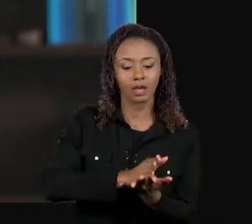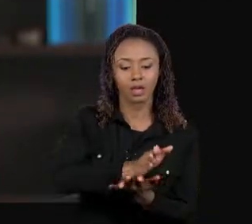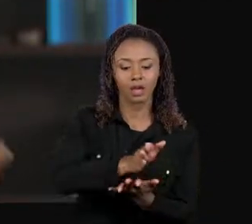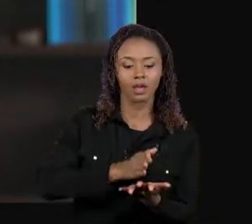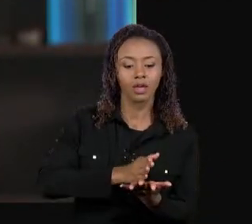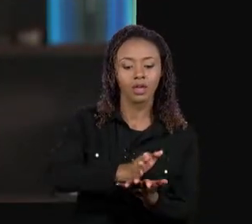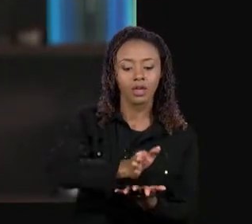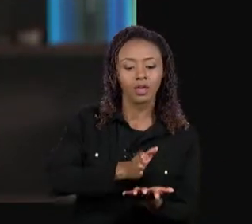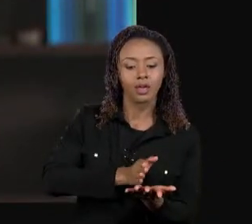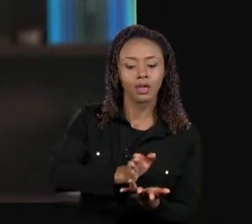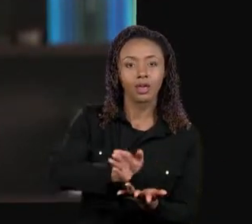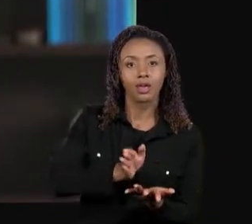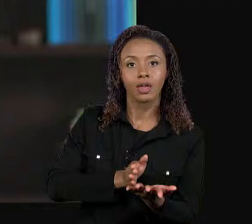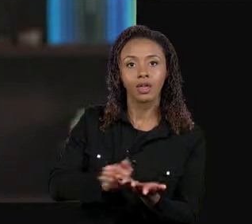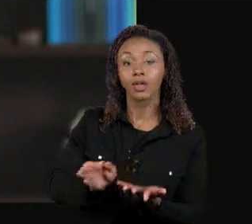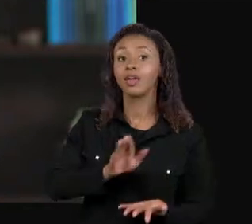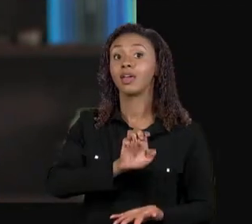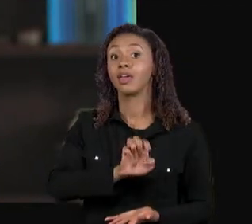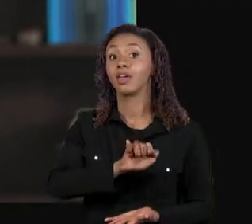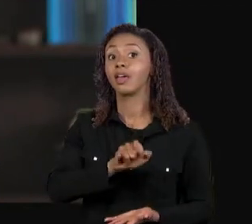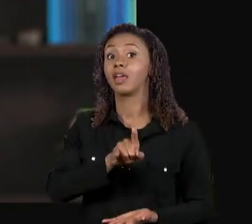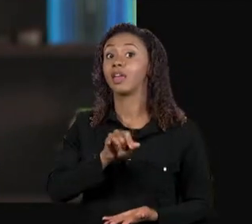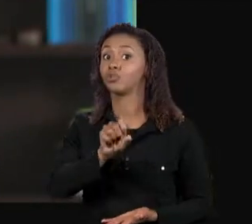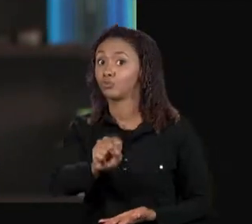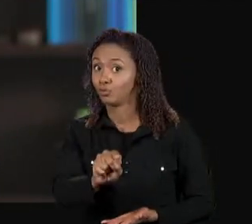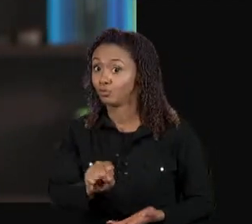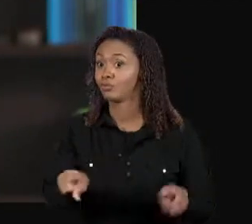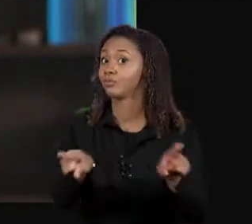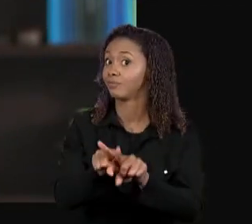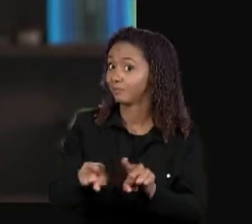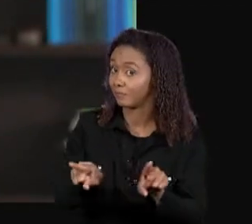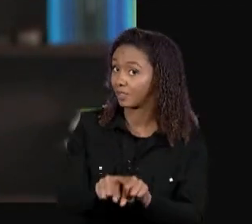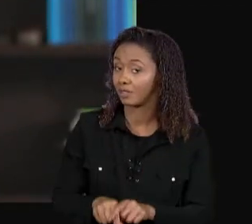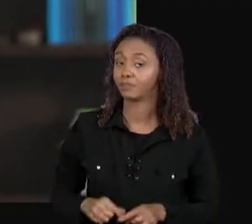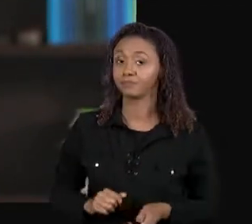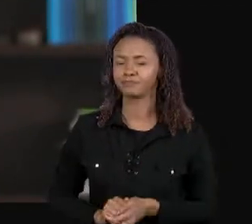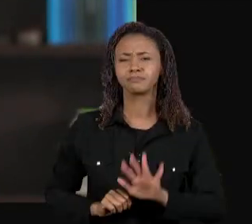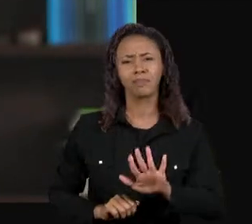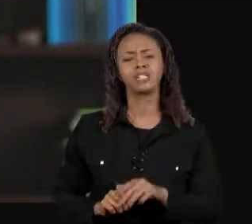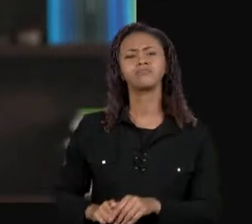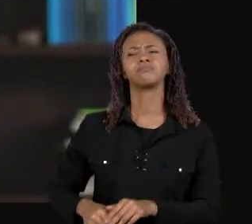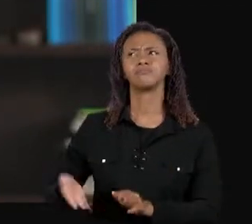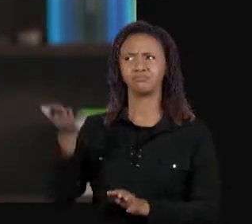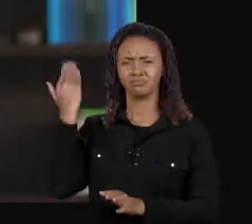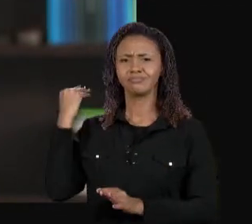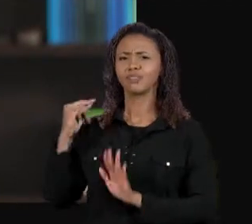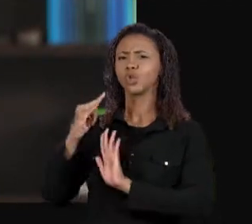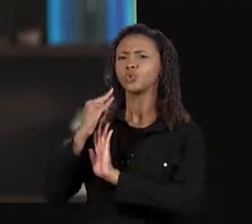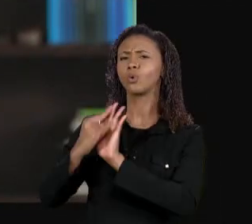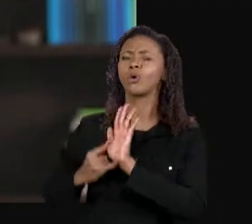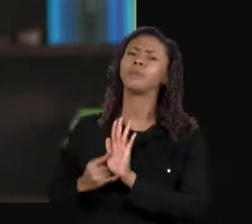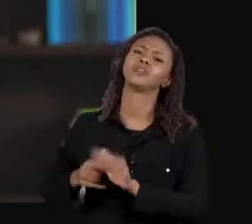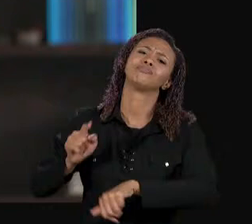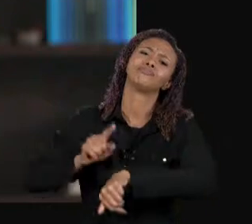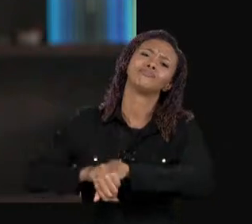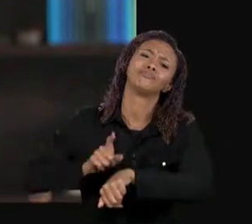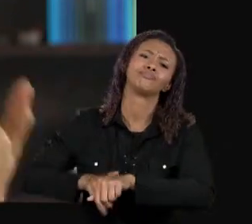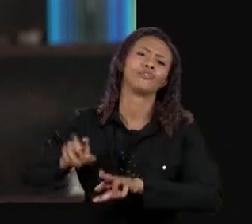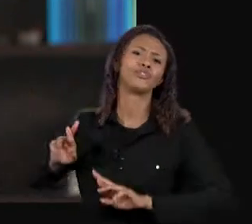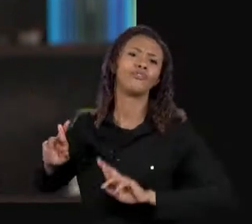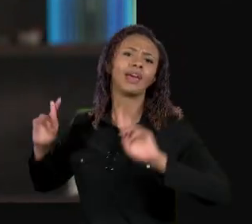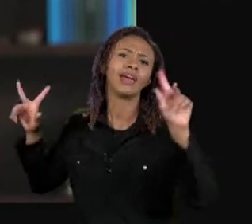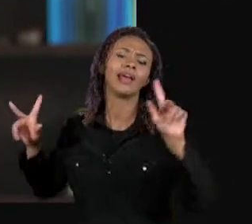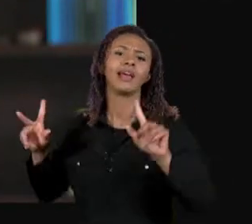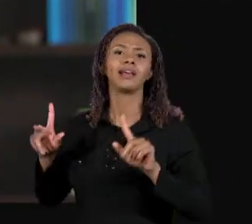que também não existia. Agora, de qualquer forma, as diretrizes anteriores estavam num outro momento, no momento de discussão